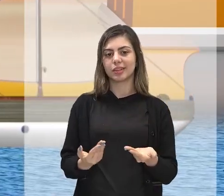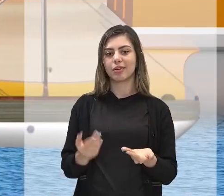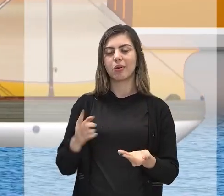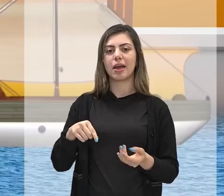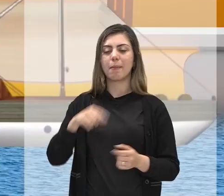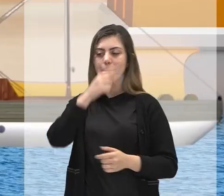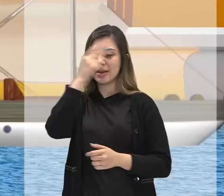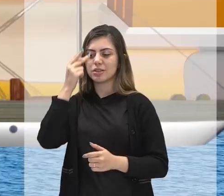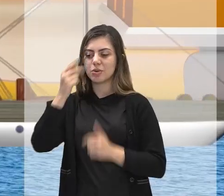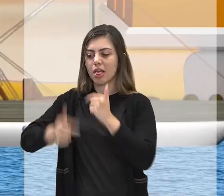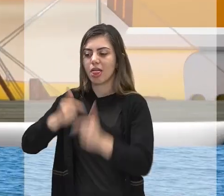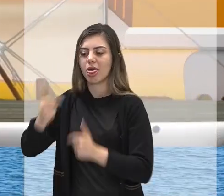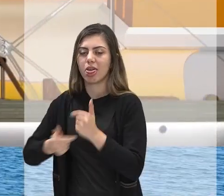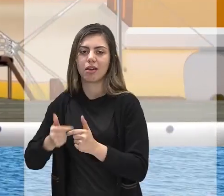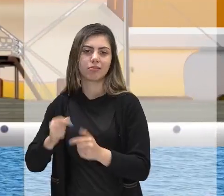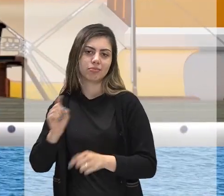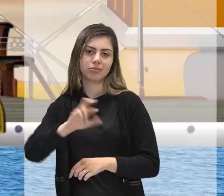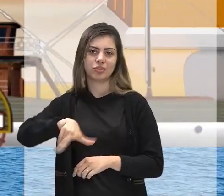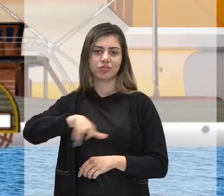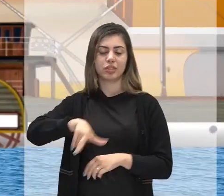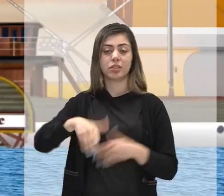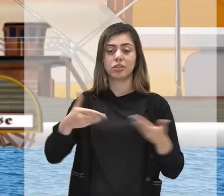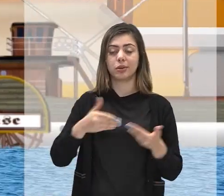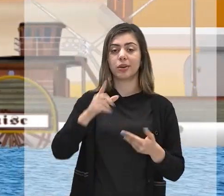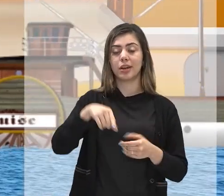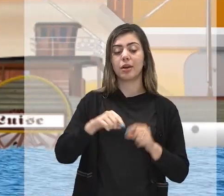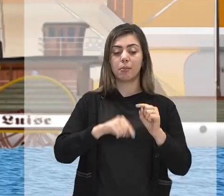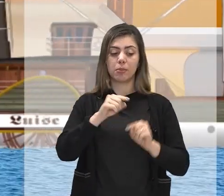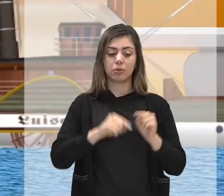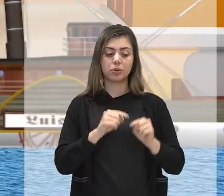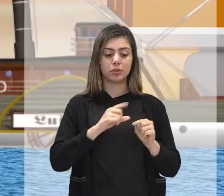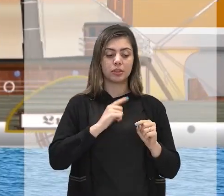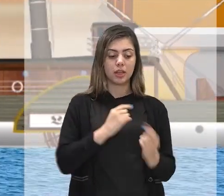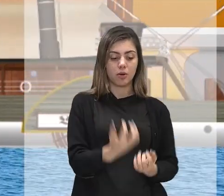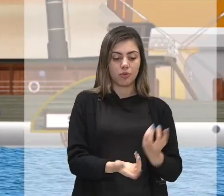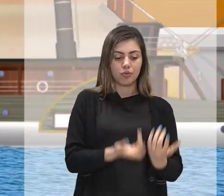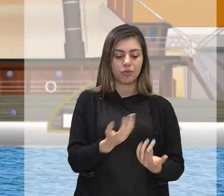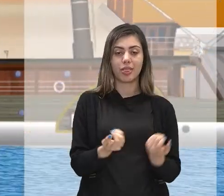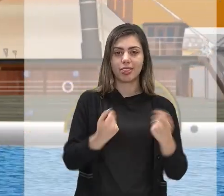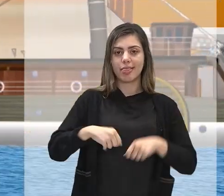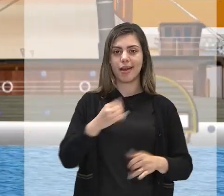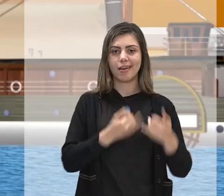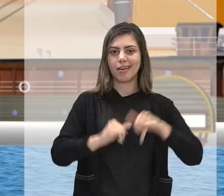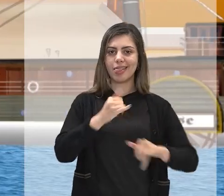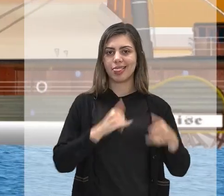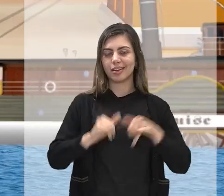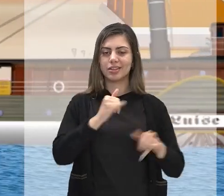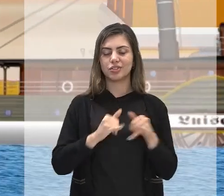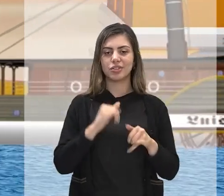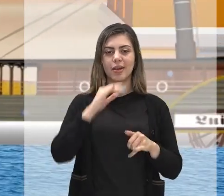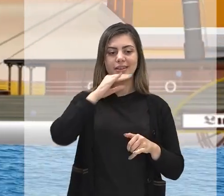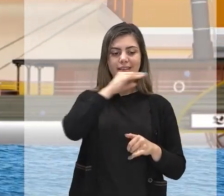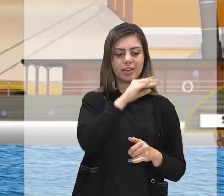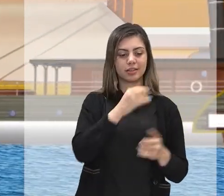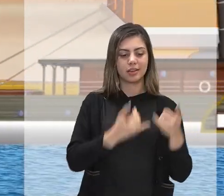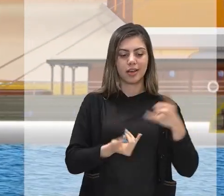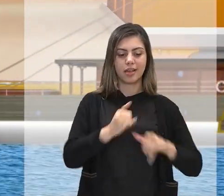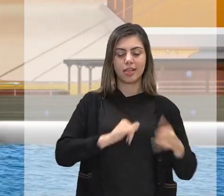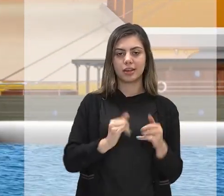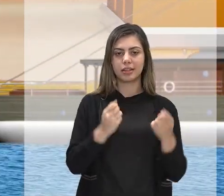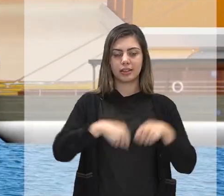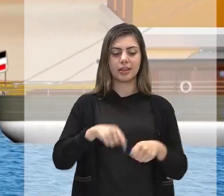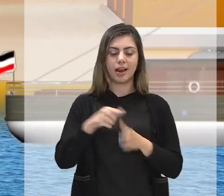dos homens, mas a queima de um determinado produto que gera energia a partir do calor para fazer com que isso se movimentasse,